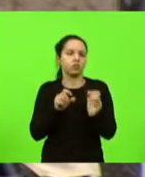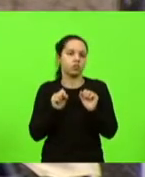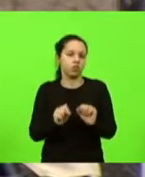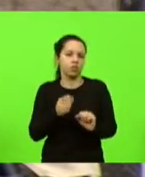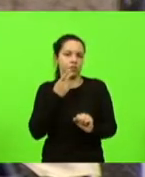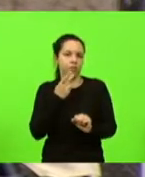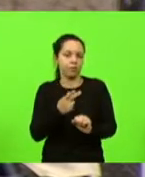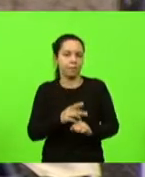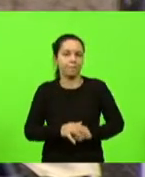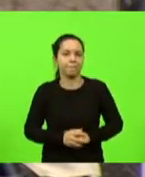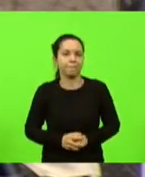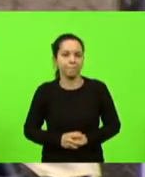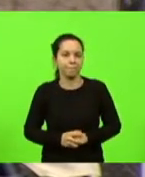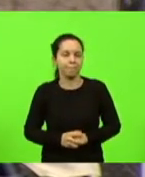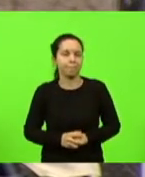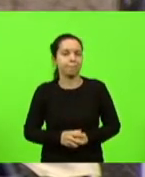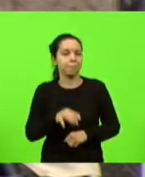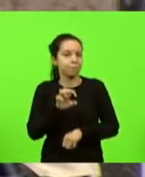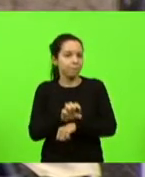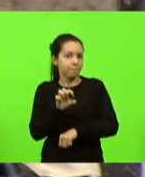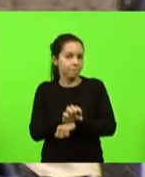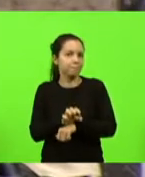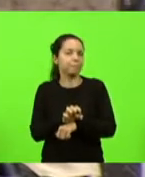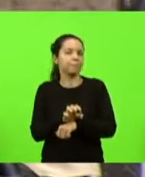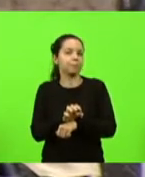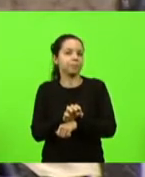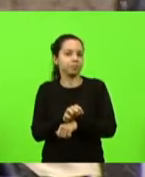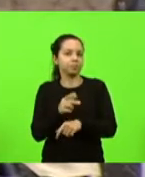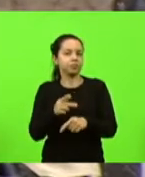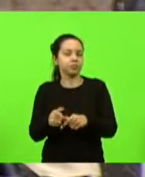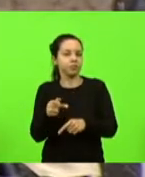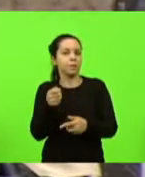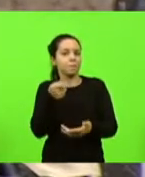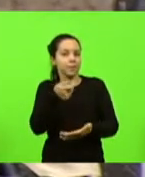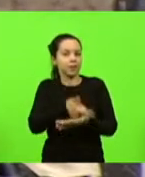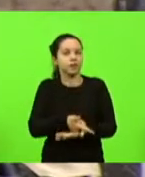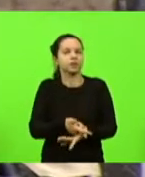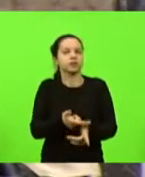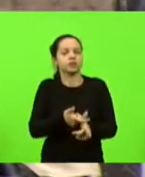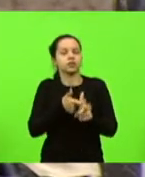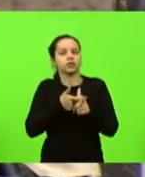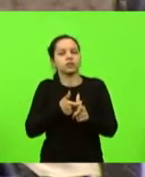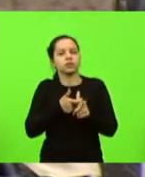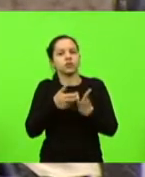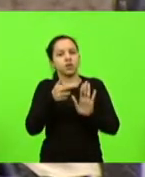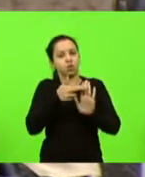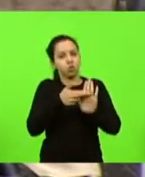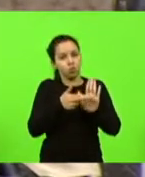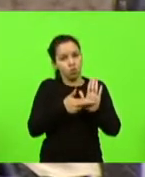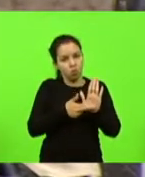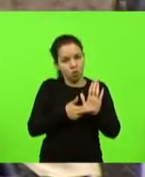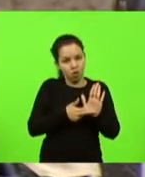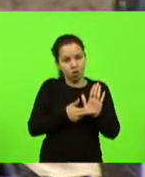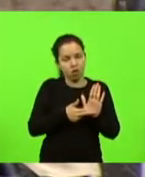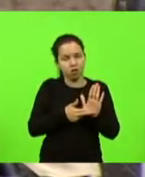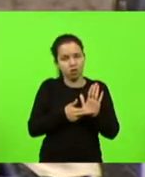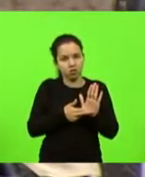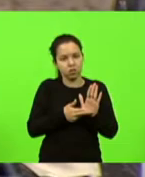mencionado, mas só quem ganha é o Estado, e quem ganha é quem está pagando a sua dívida e que está regularizando sua situação. Qual é o problema disso?